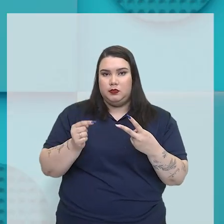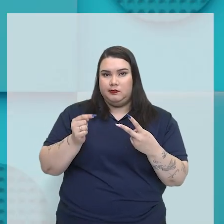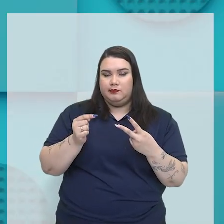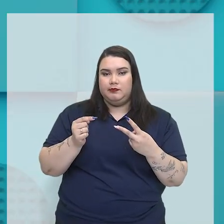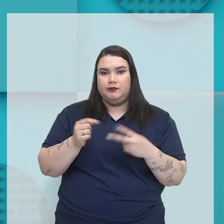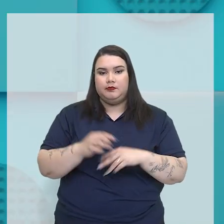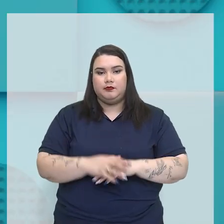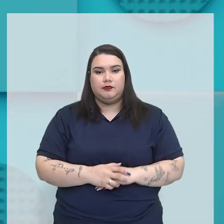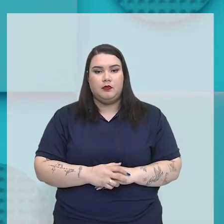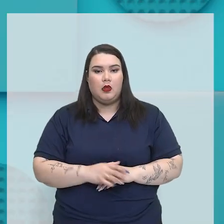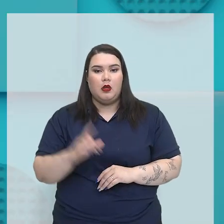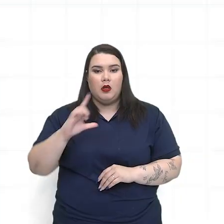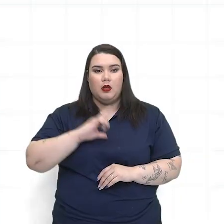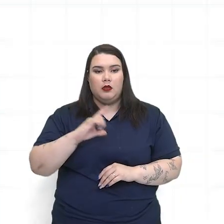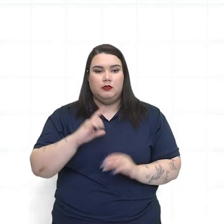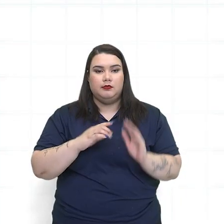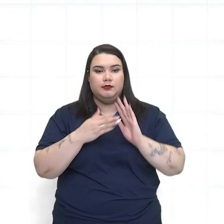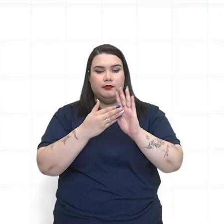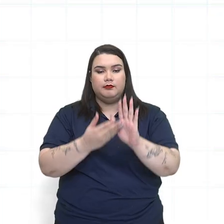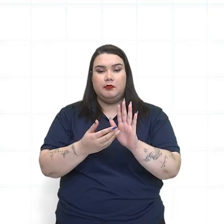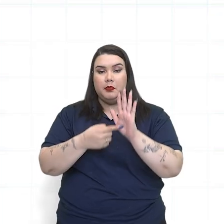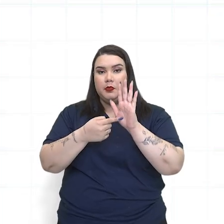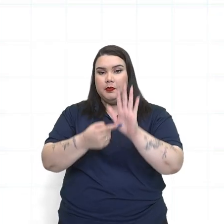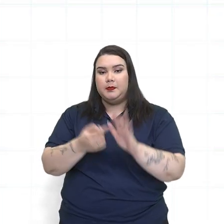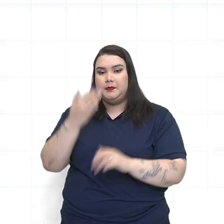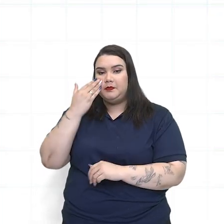linguagem? Nós temos aí a formal,